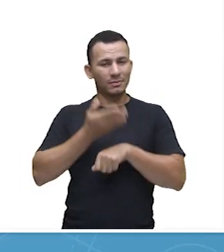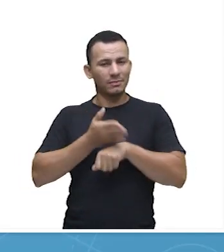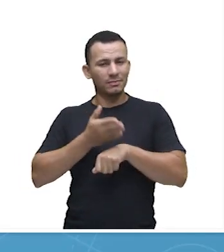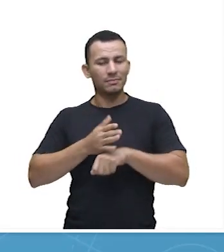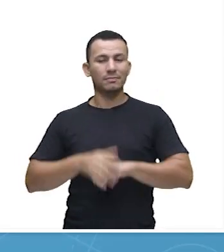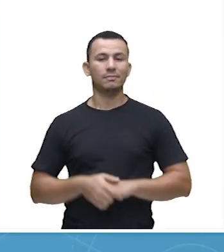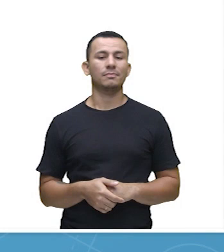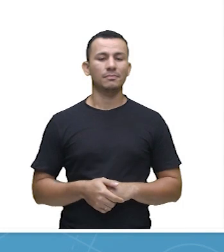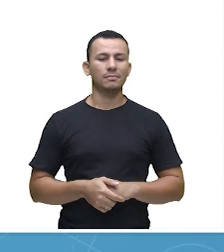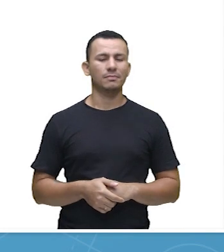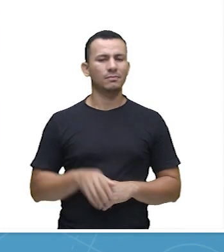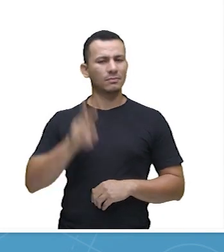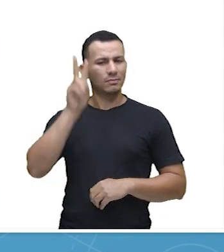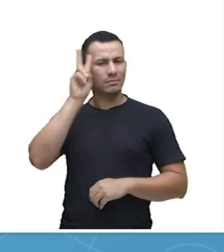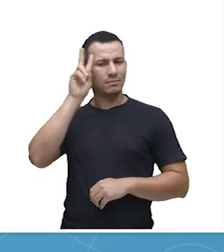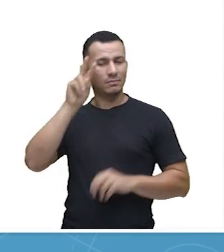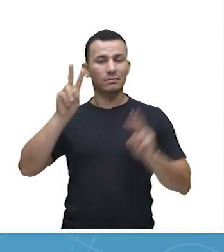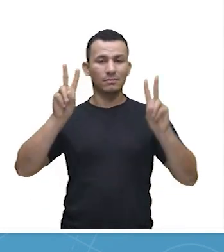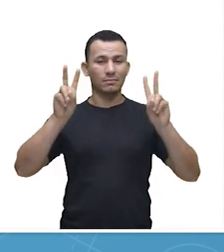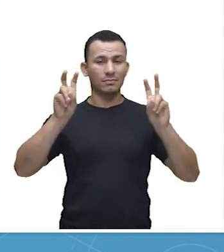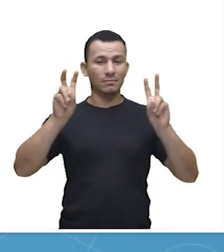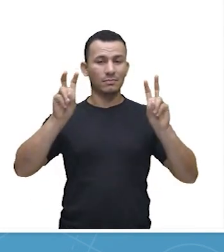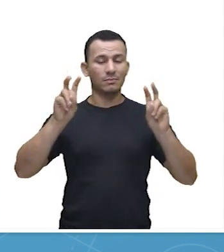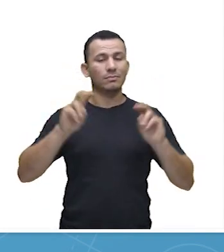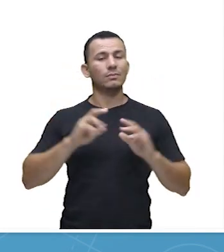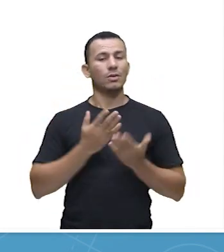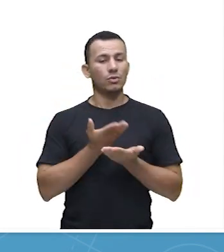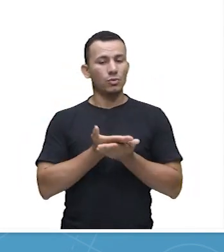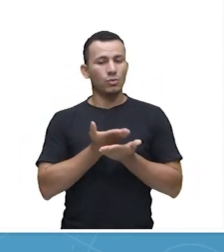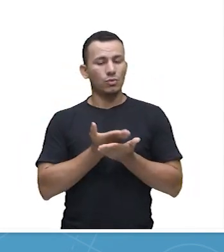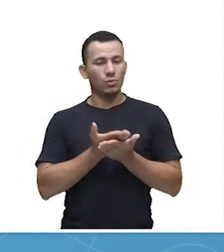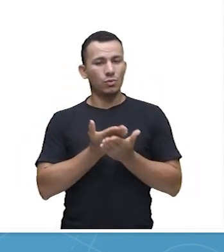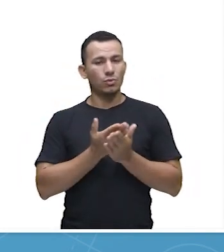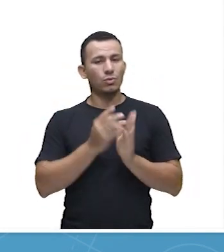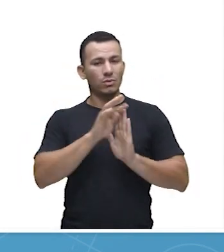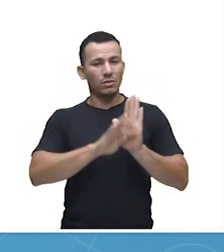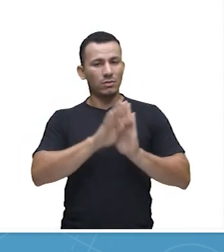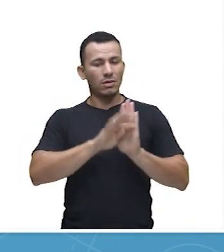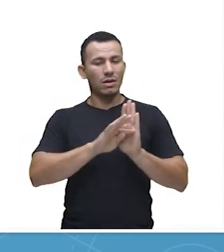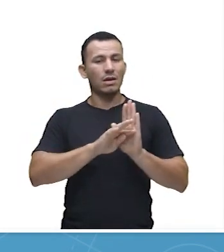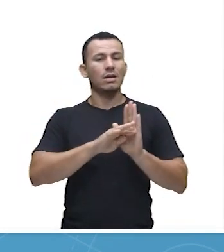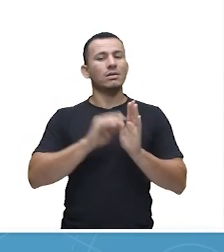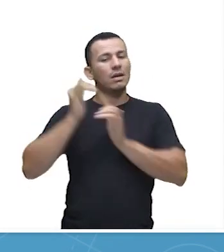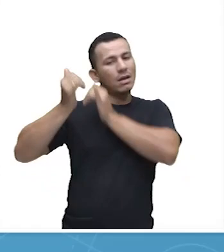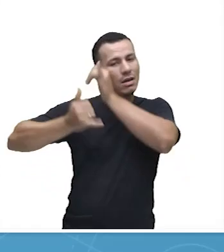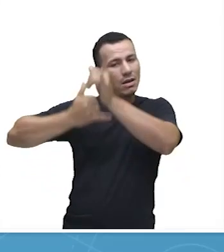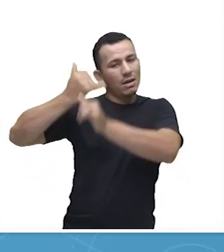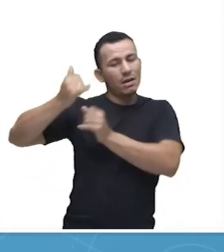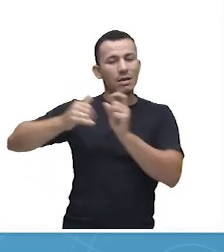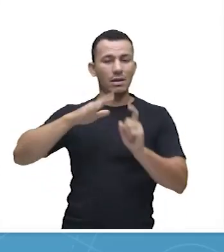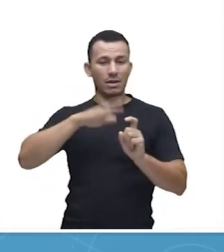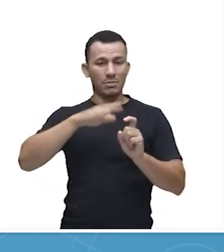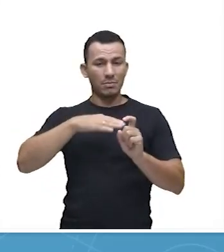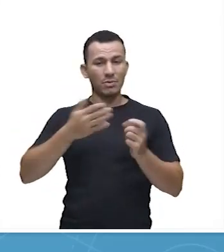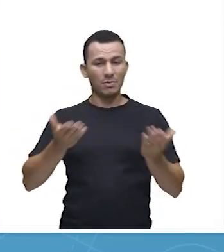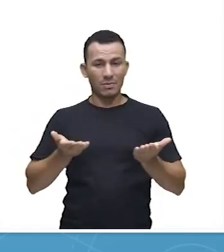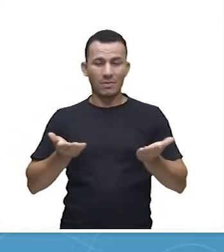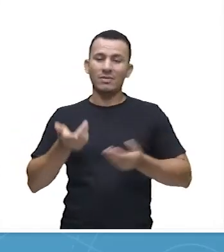gente trabalhou no último encontro estudos textuais, lenda e mito. E a gente vai trabalhar esse conteúdo também,